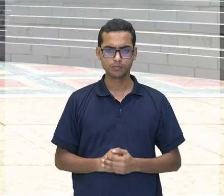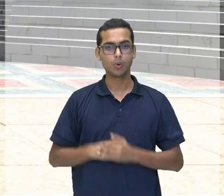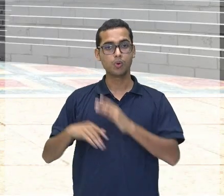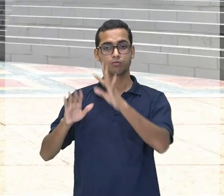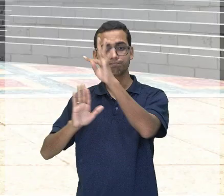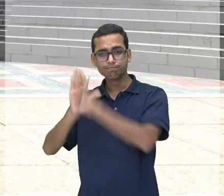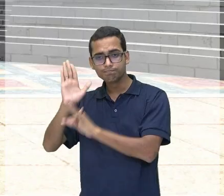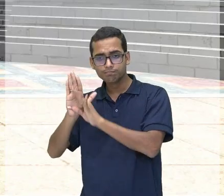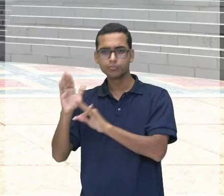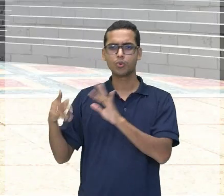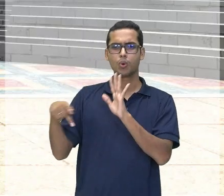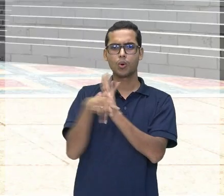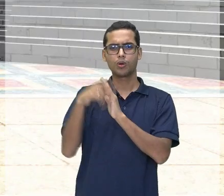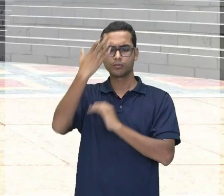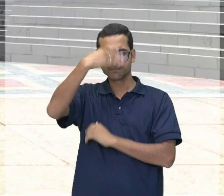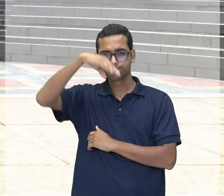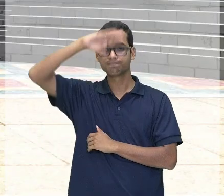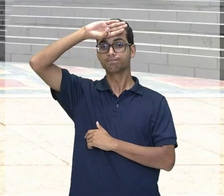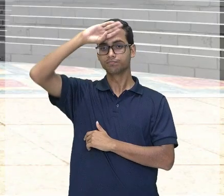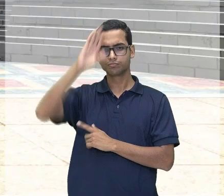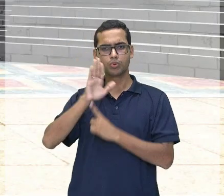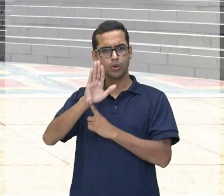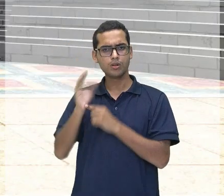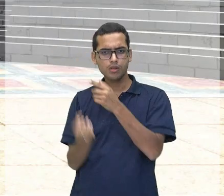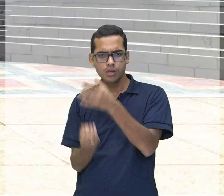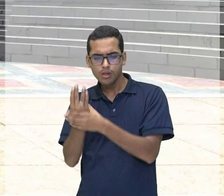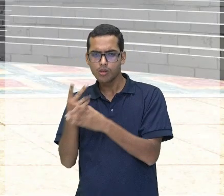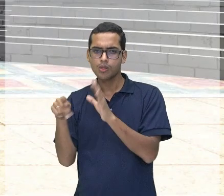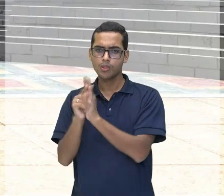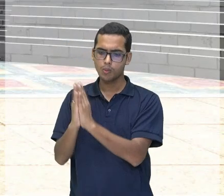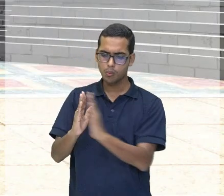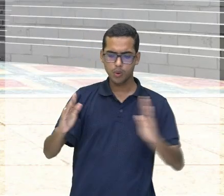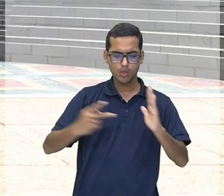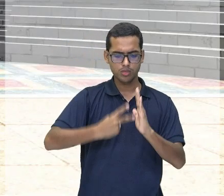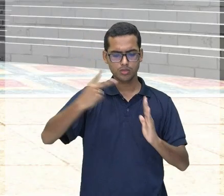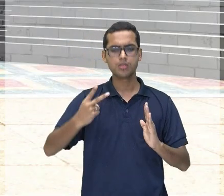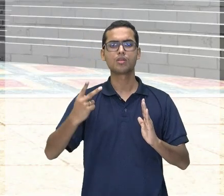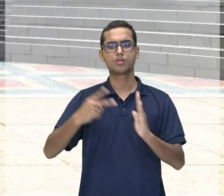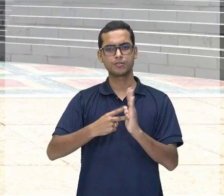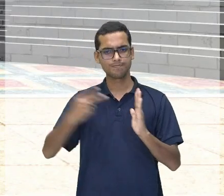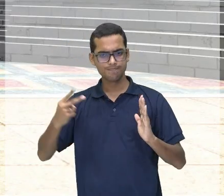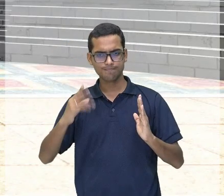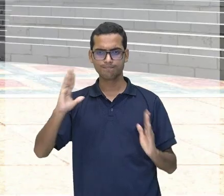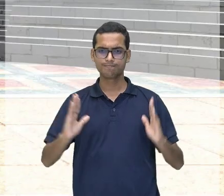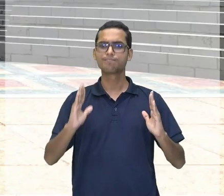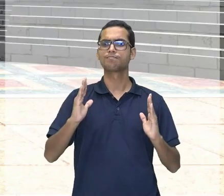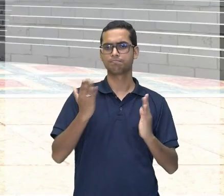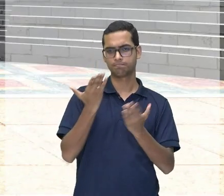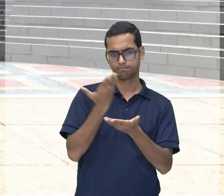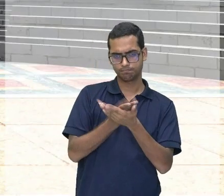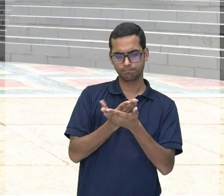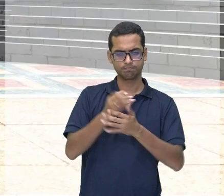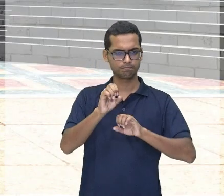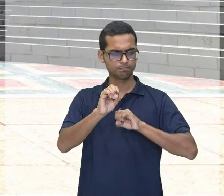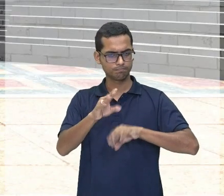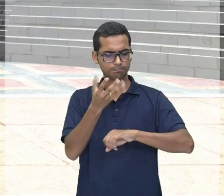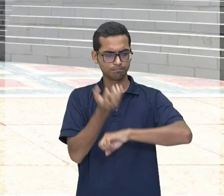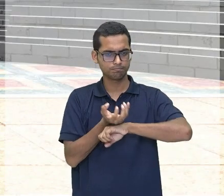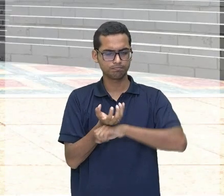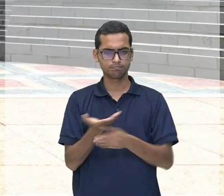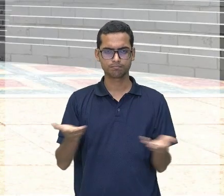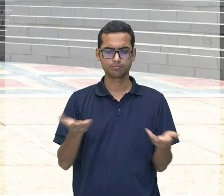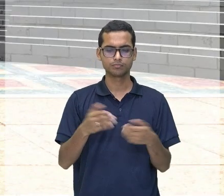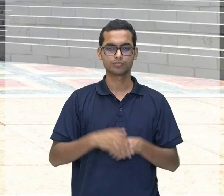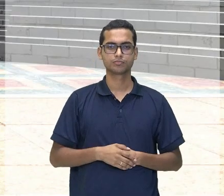texto dramático, né, que foi um conteúdo aí desenvolvido na segunda unidade do nosso componente. E agora nós vamos para uma